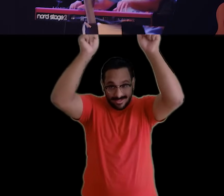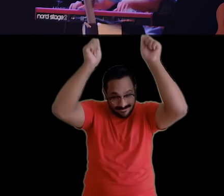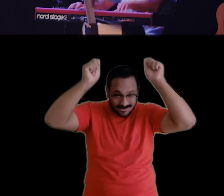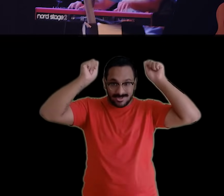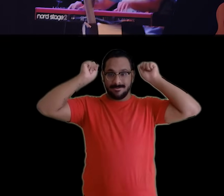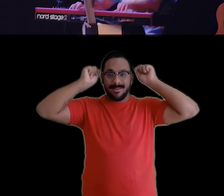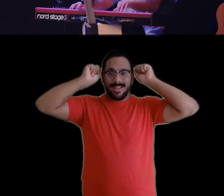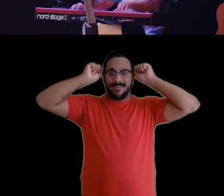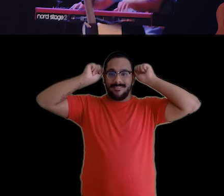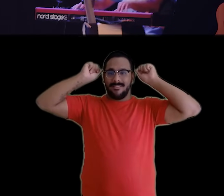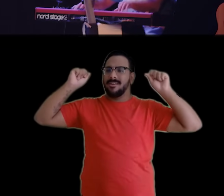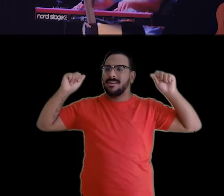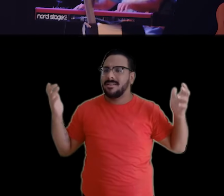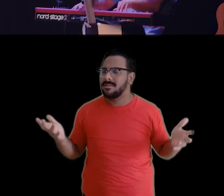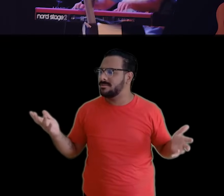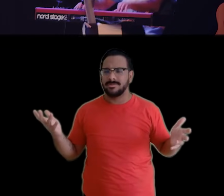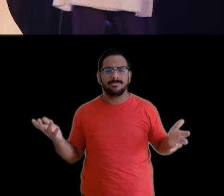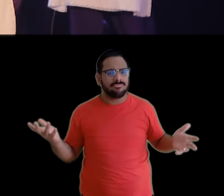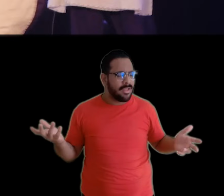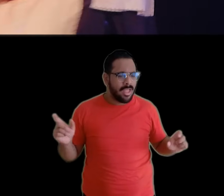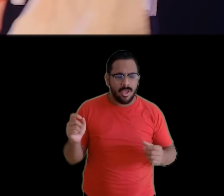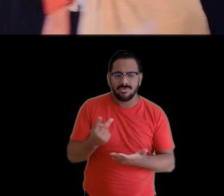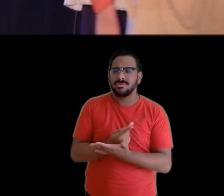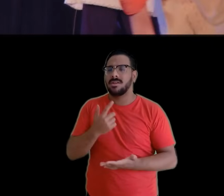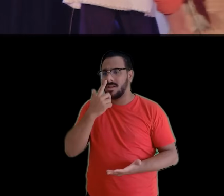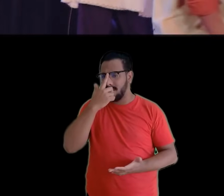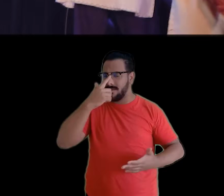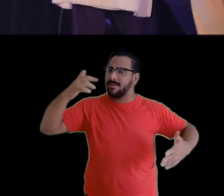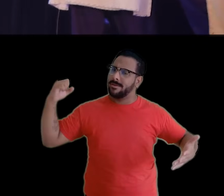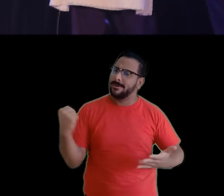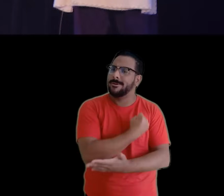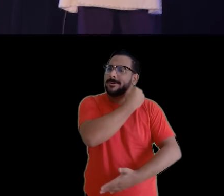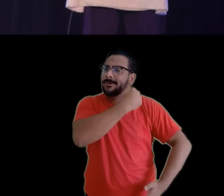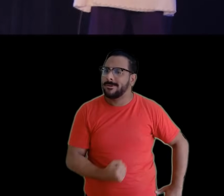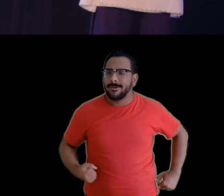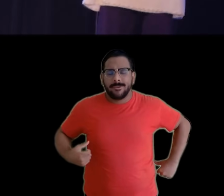Guardei uma palavra aqui no meu chapéu.